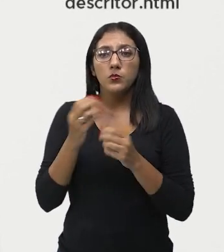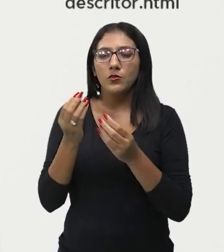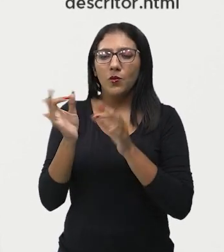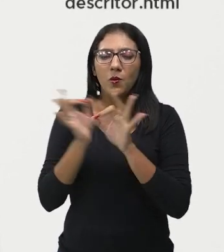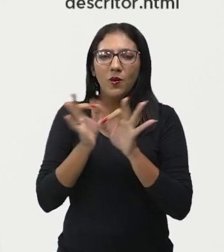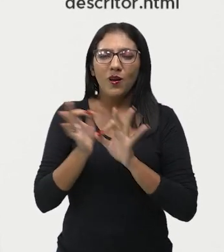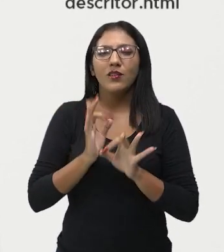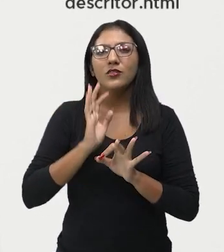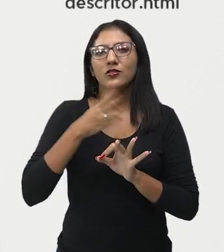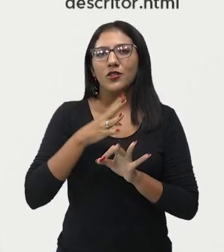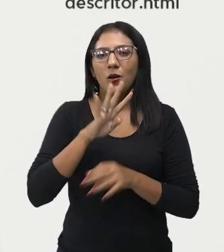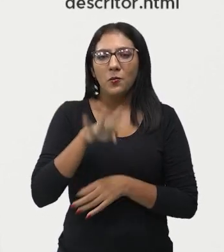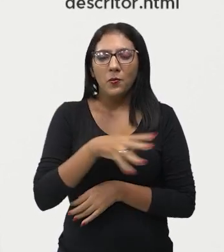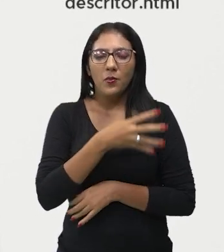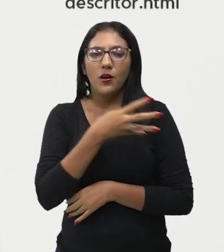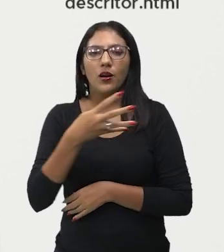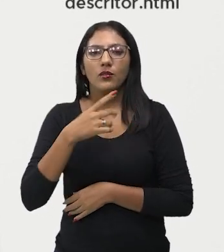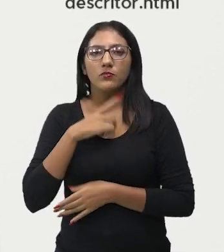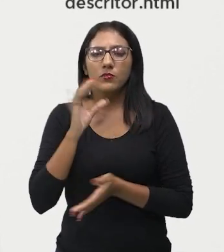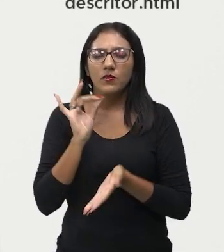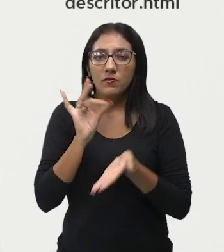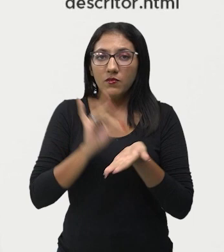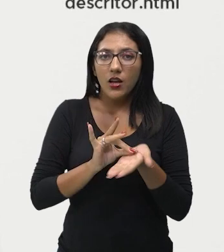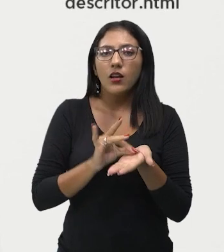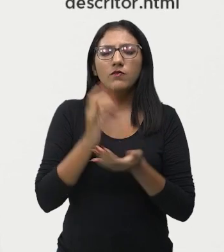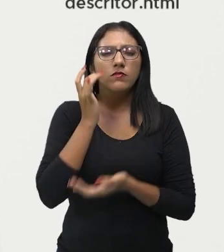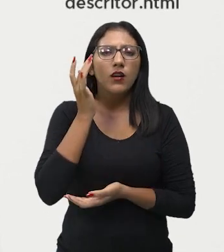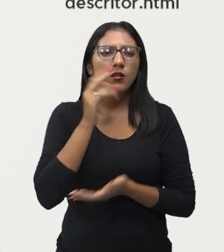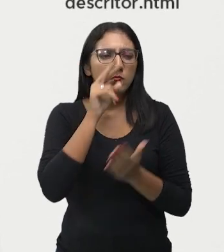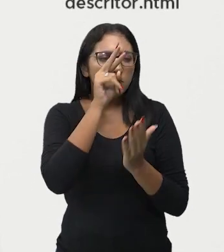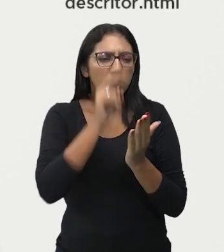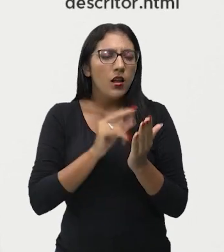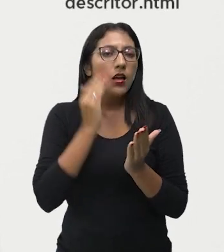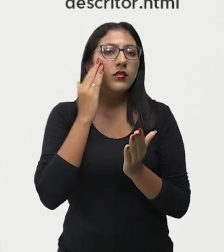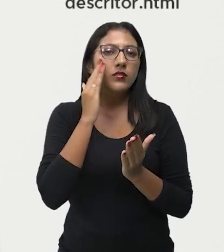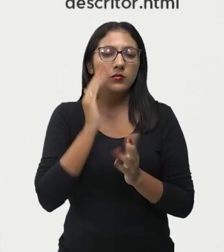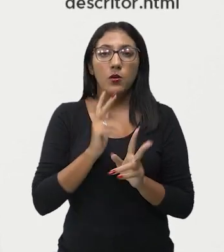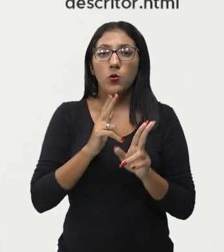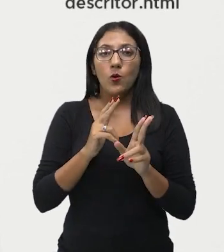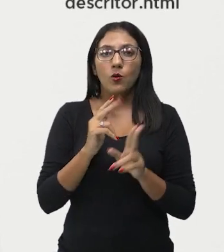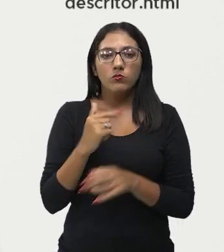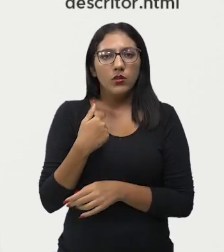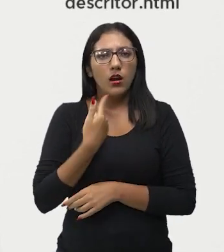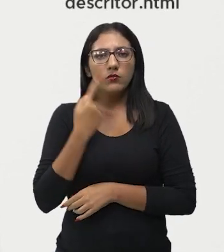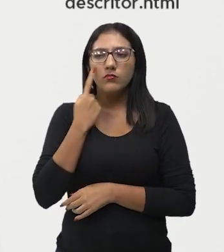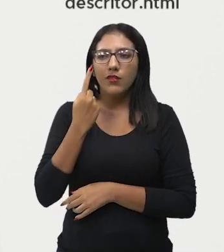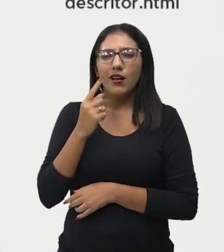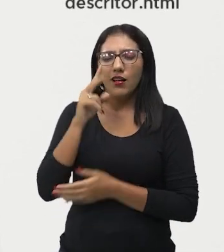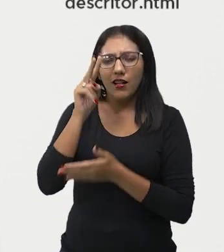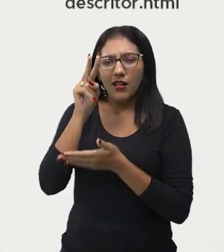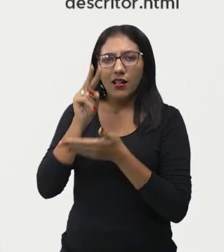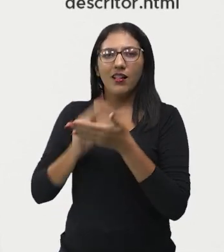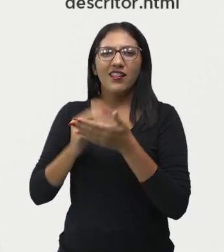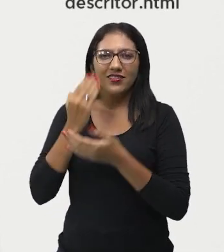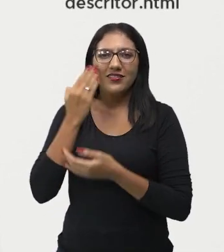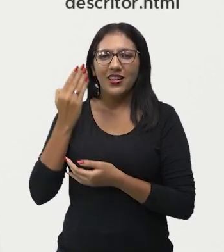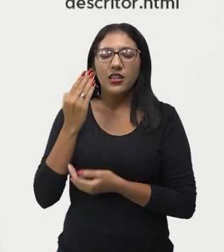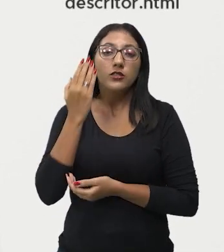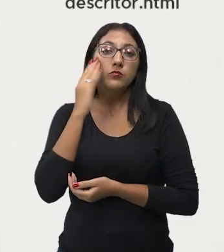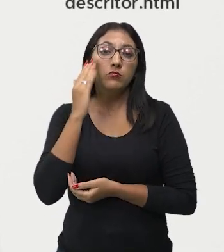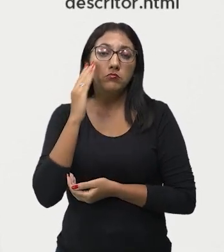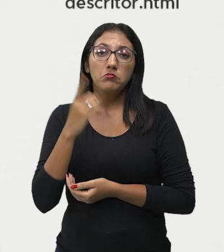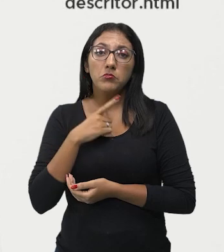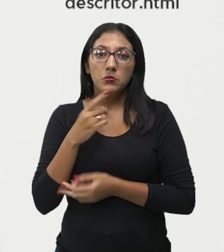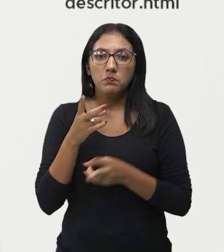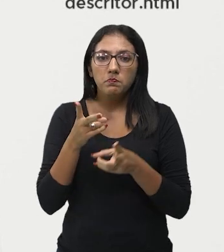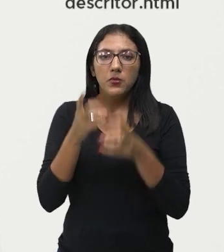tabela para se tornar assim, de fácil compreensão do leitor. Tipo, nós que somos os leitores da tabela, nós ao olhar para a tabela a gente tem uma